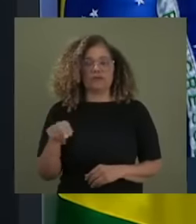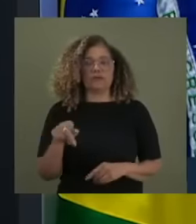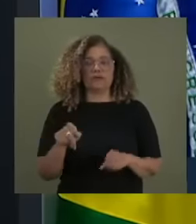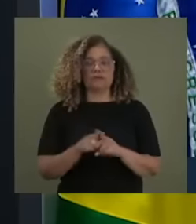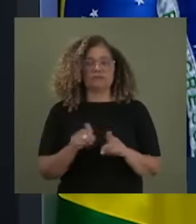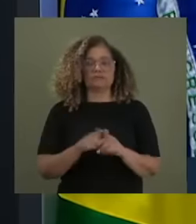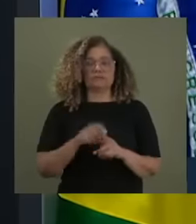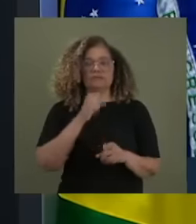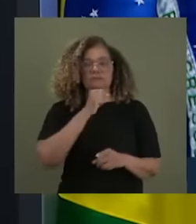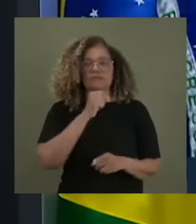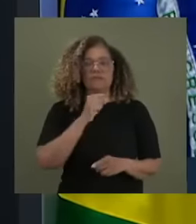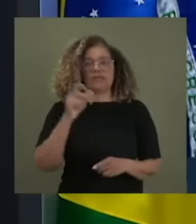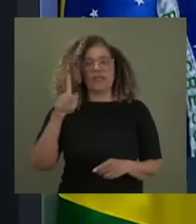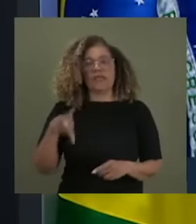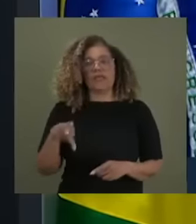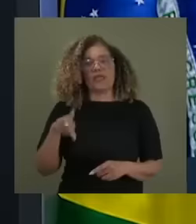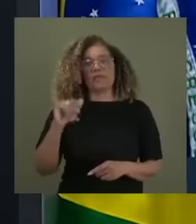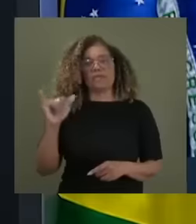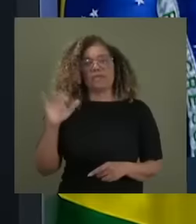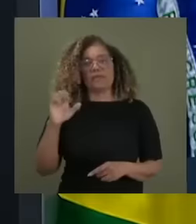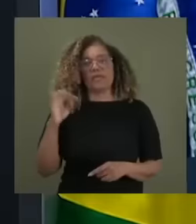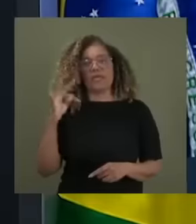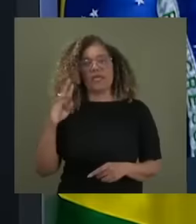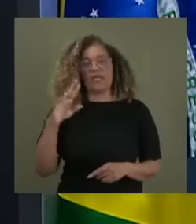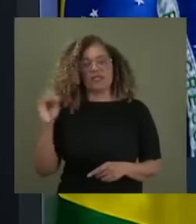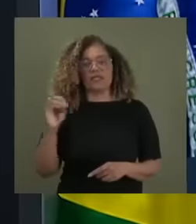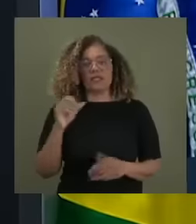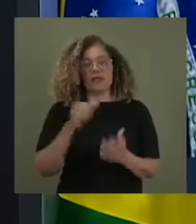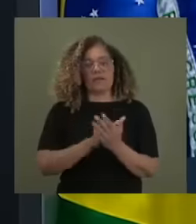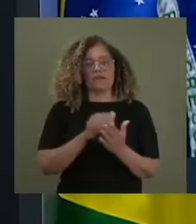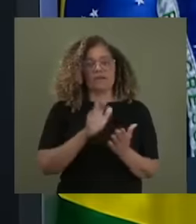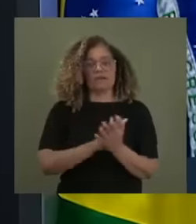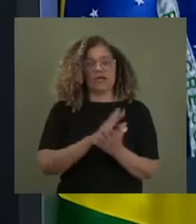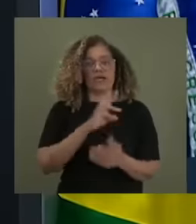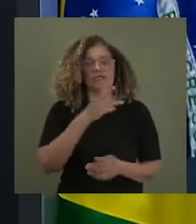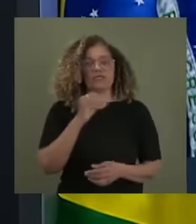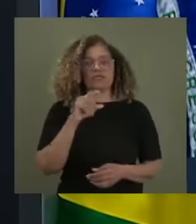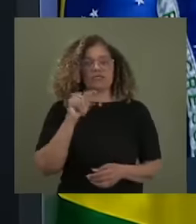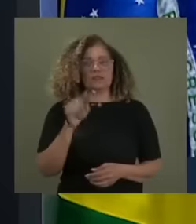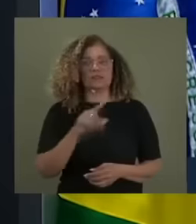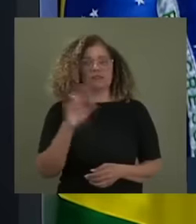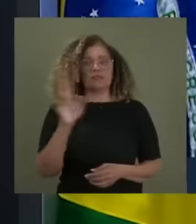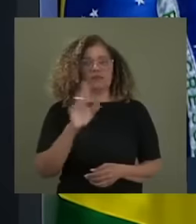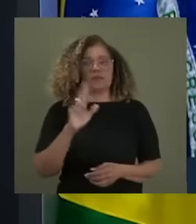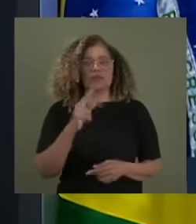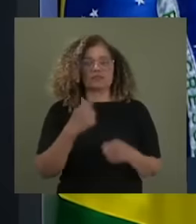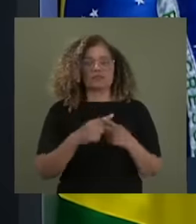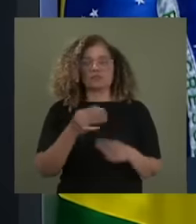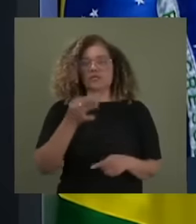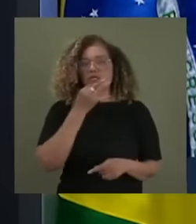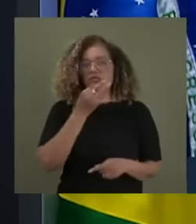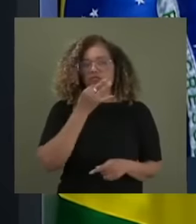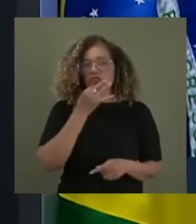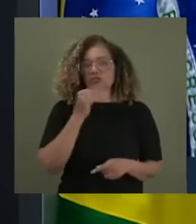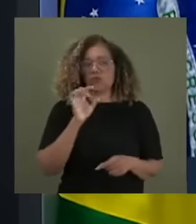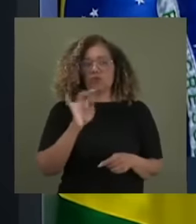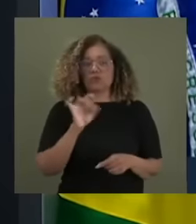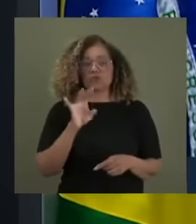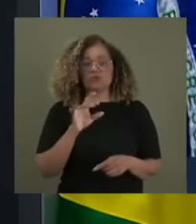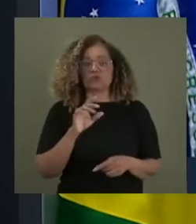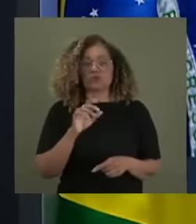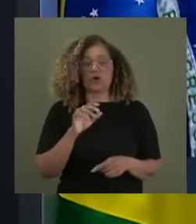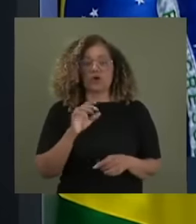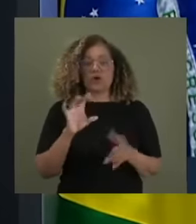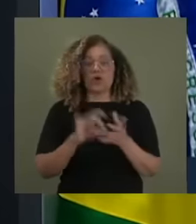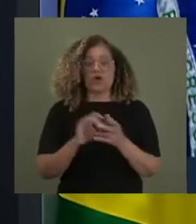bertolas foram multadas em R 30.000 simplesmente por terem criticado a senora janja